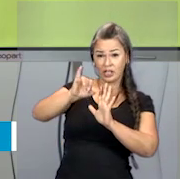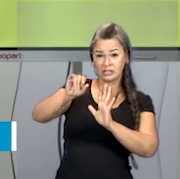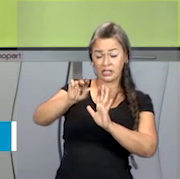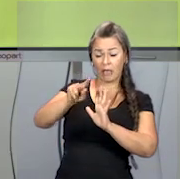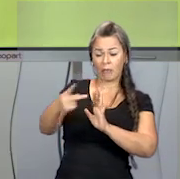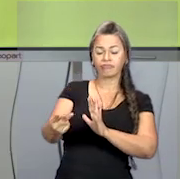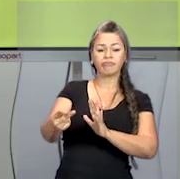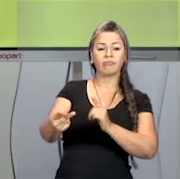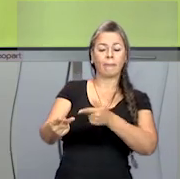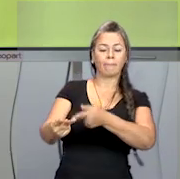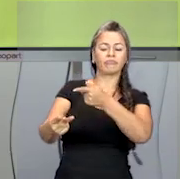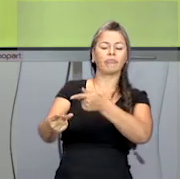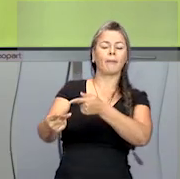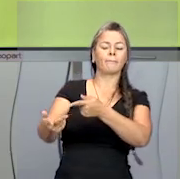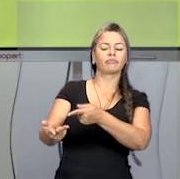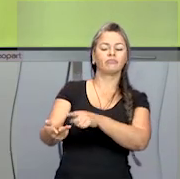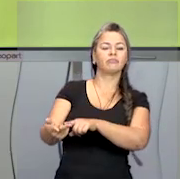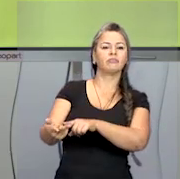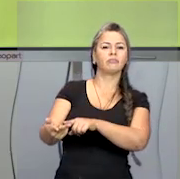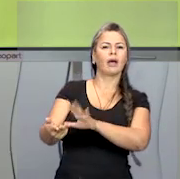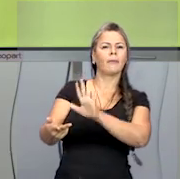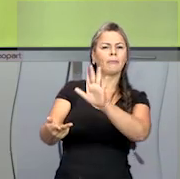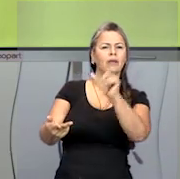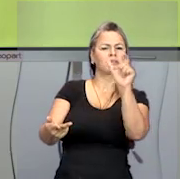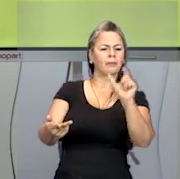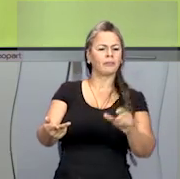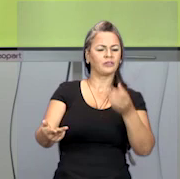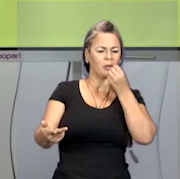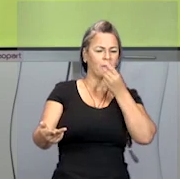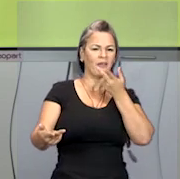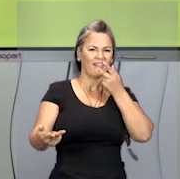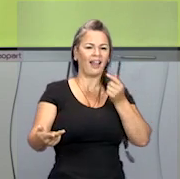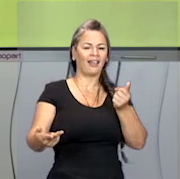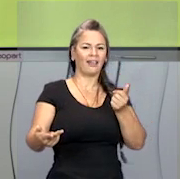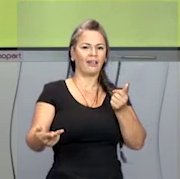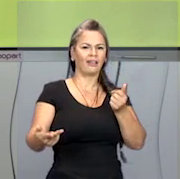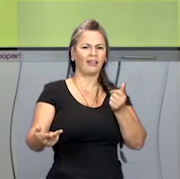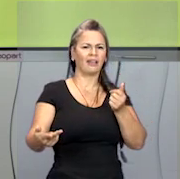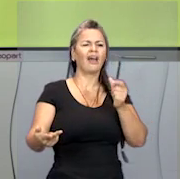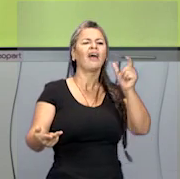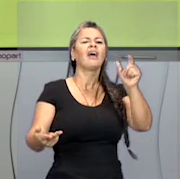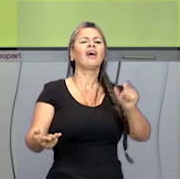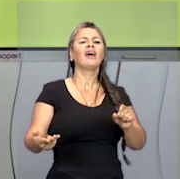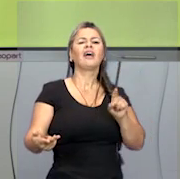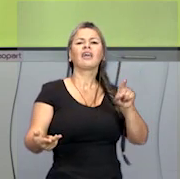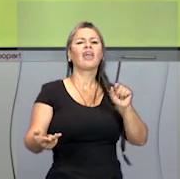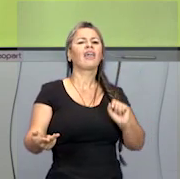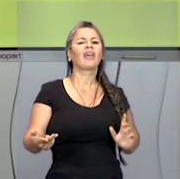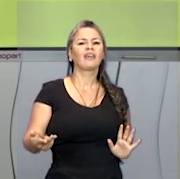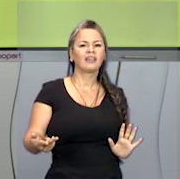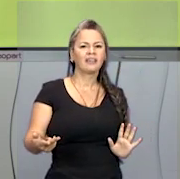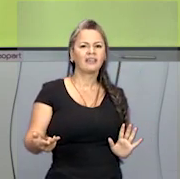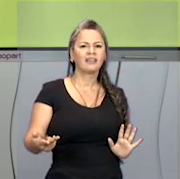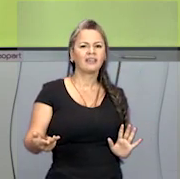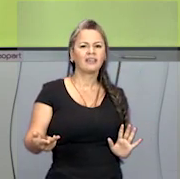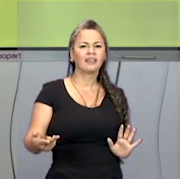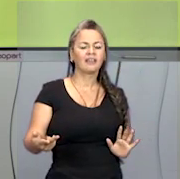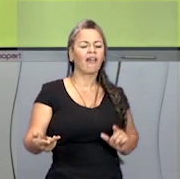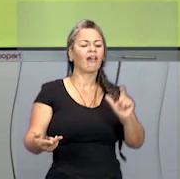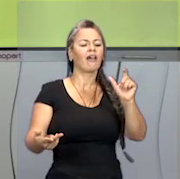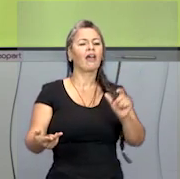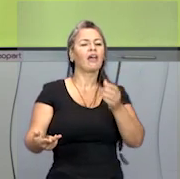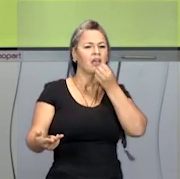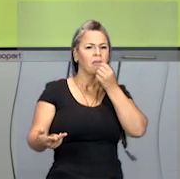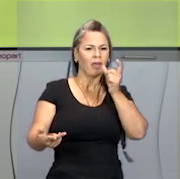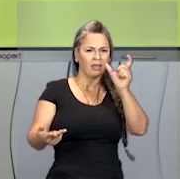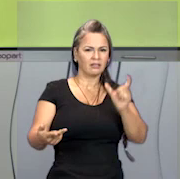morto. Por isso é importante questionar quem é esse cidadão de bem. Quando a gente fala, esse é um consenso entre o cidadão de bem. Quando